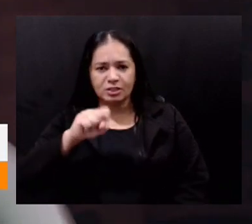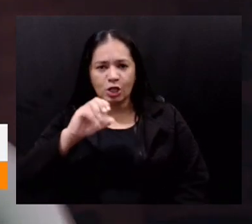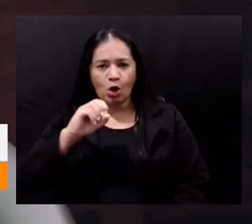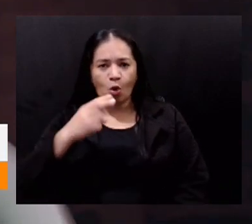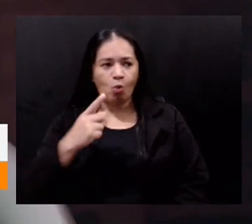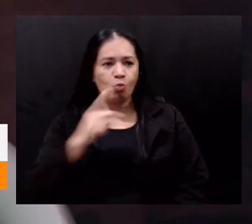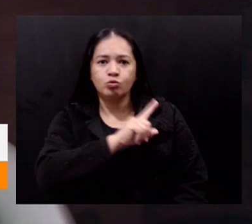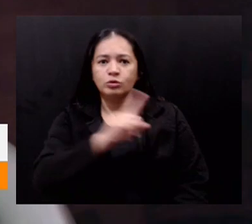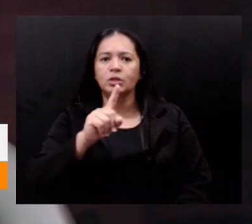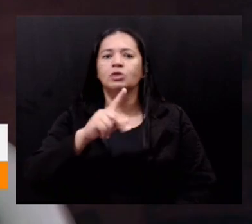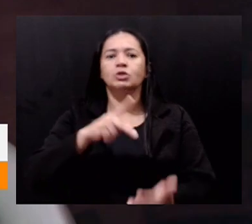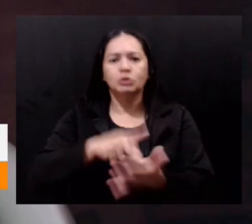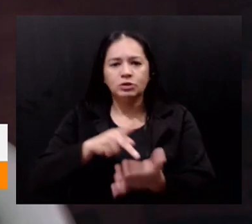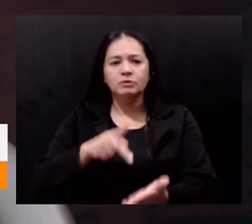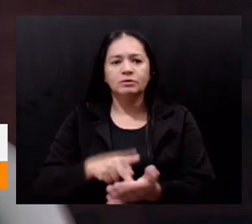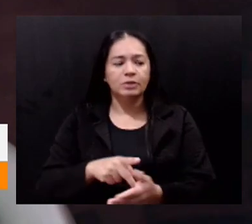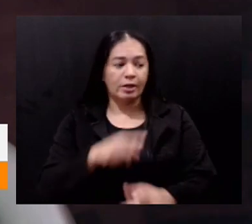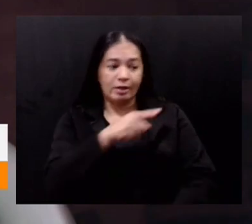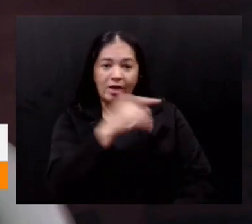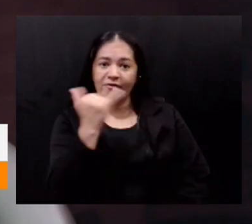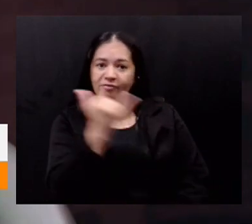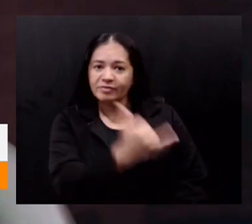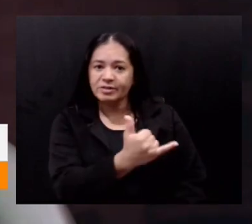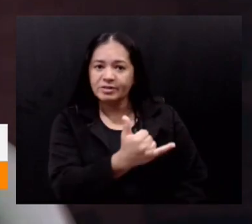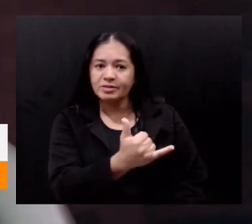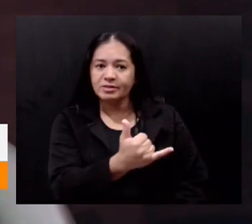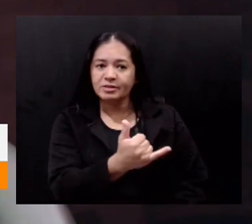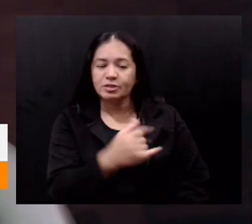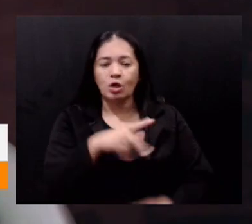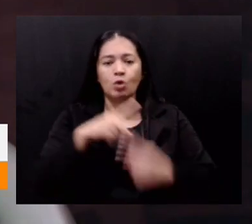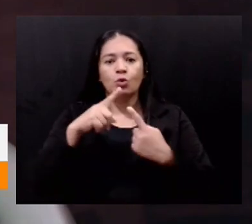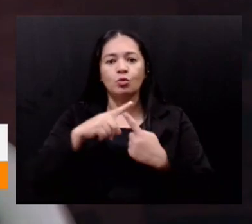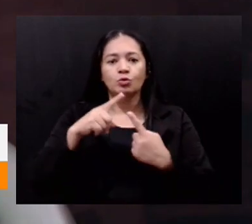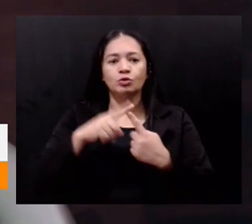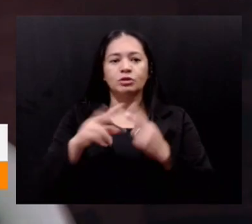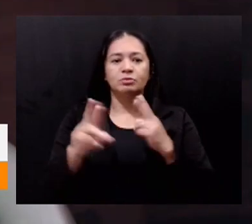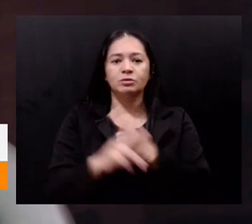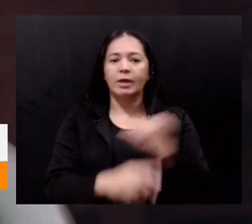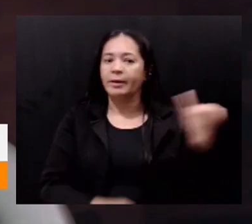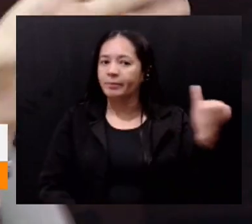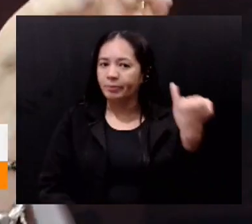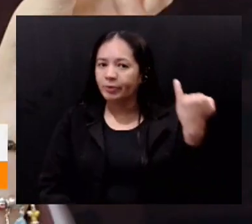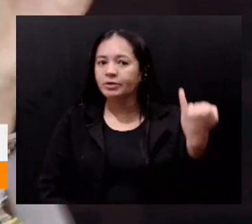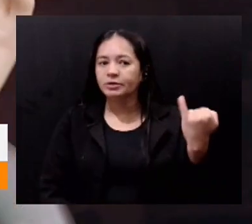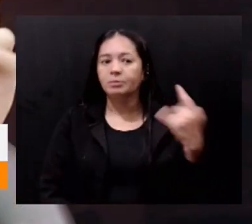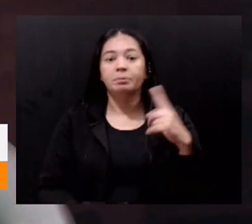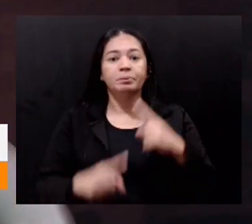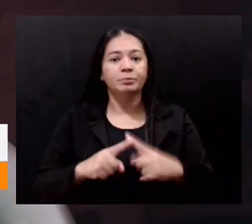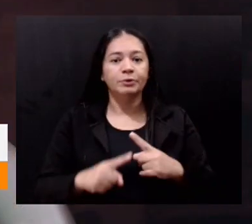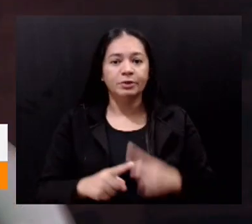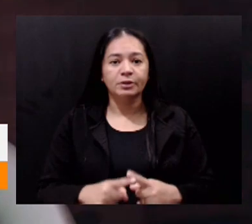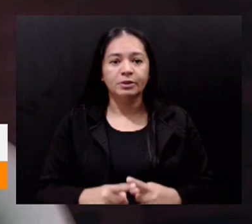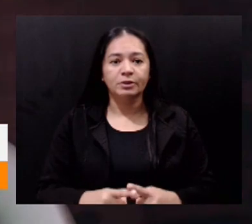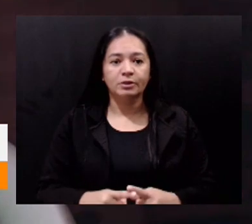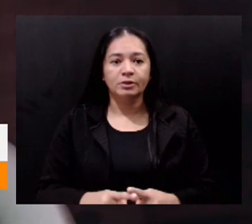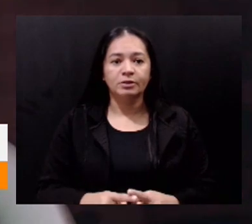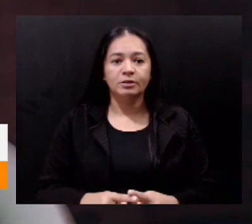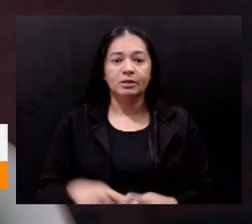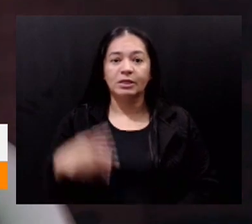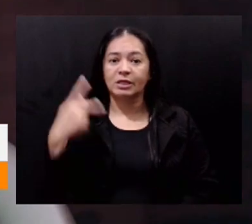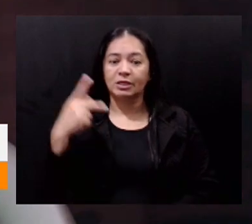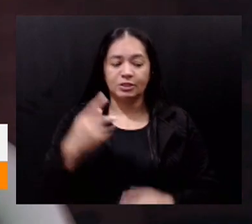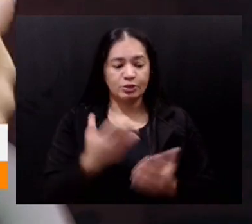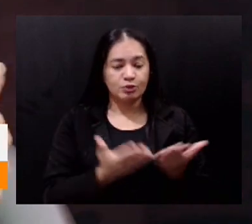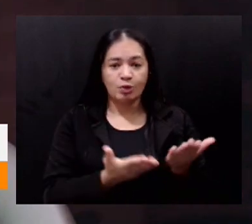para uma pessoa, para um tipo de relacionamento, ele é importantíssimo. Por quê? A manutenção da amizade que a gente começou